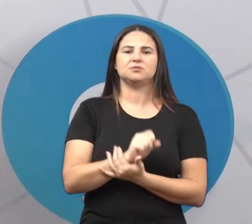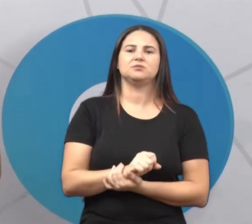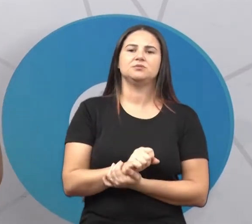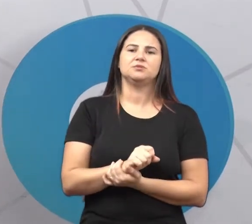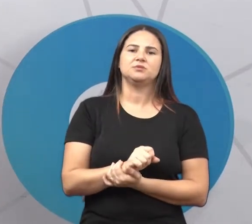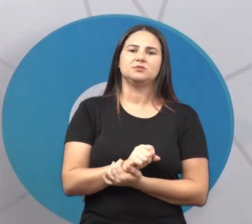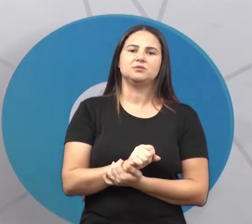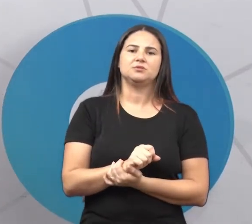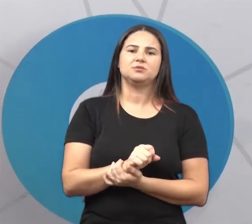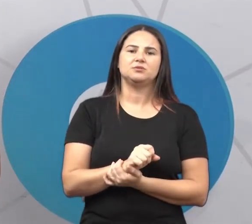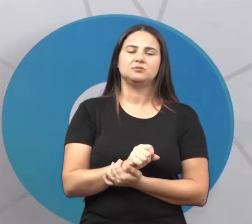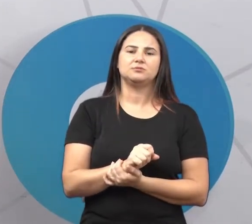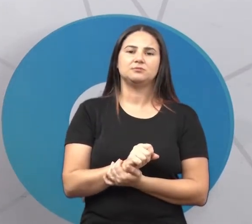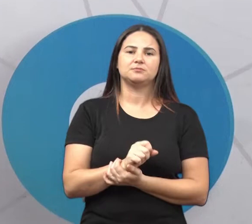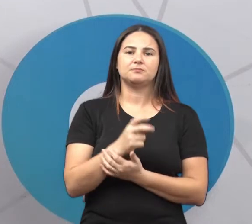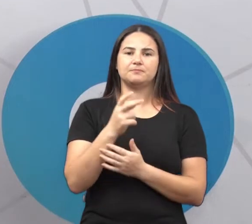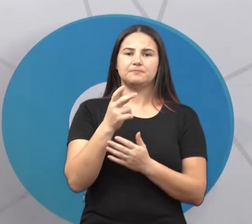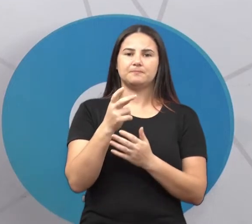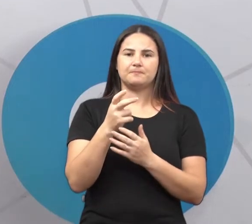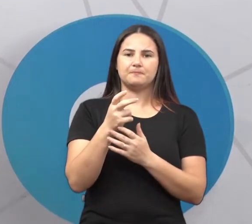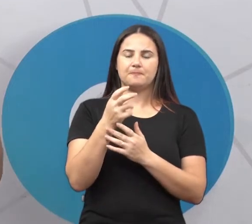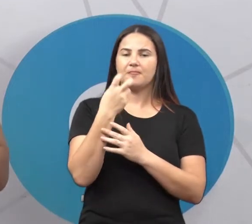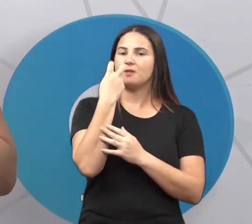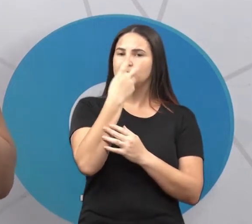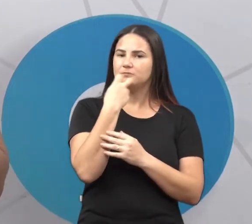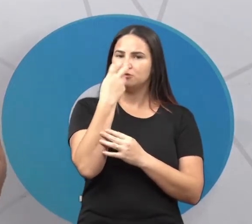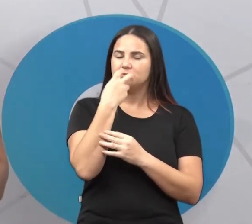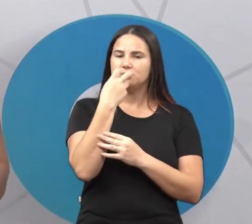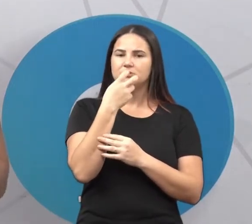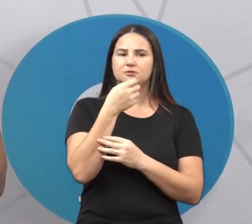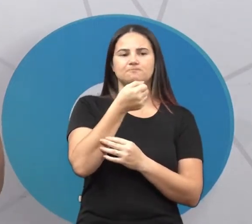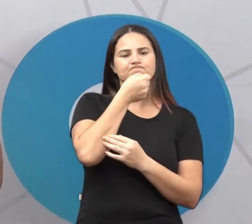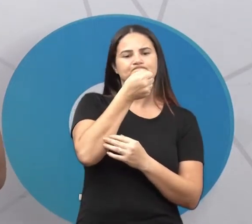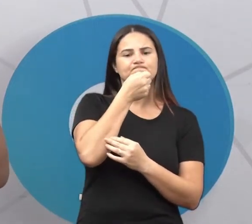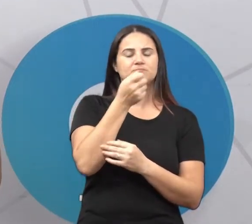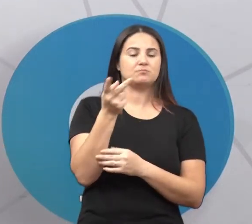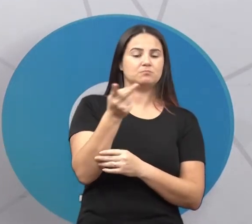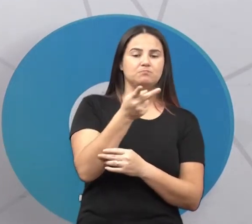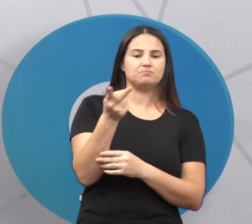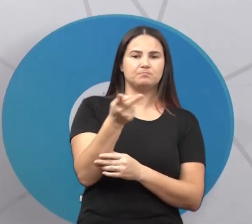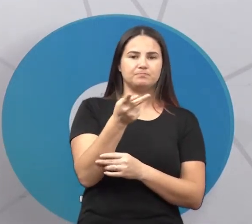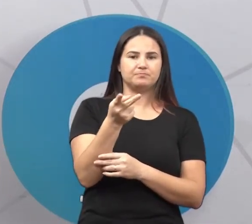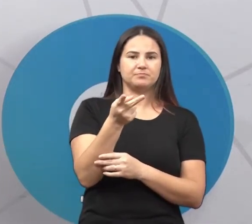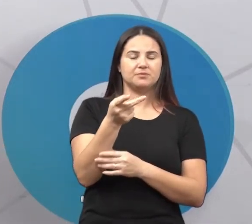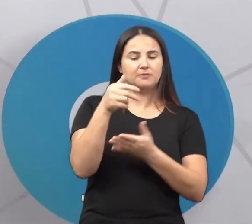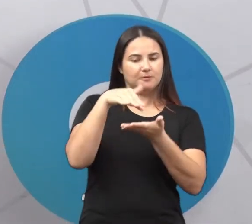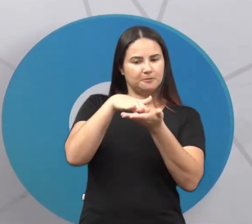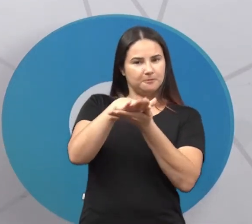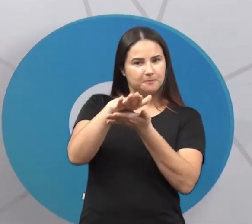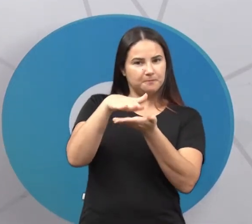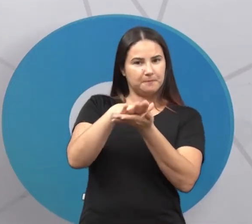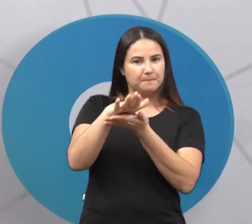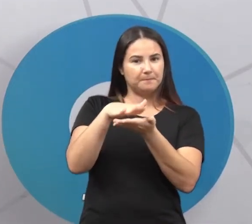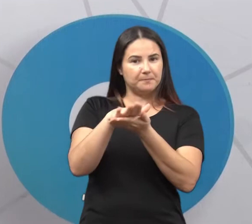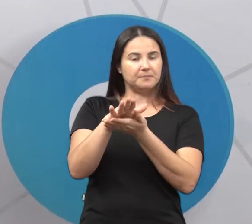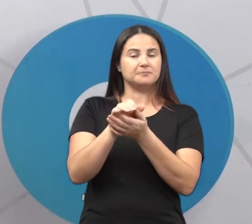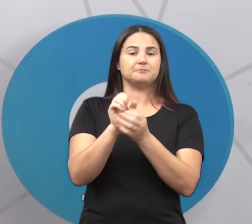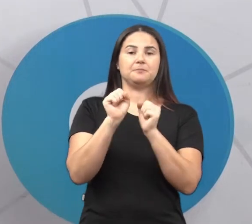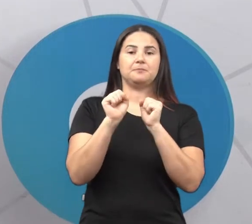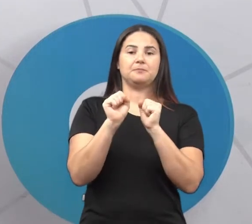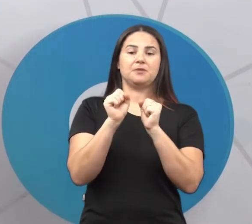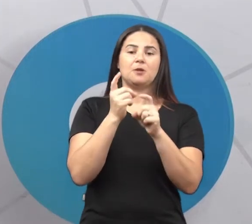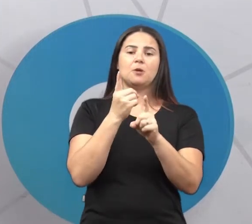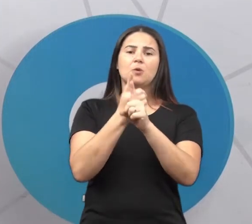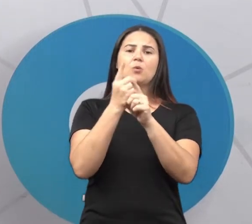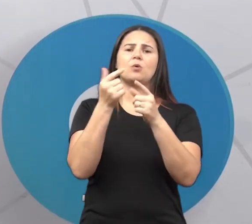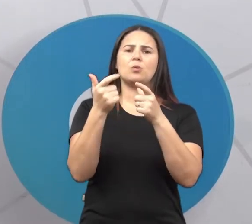na TV, na modalidade oral, onde eu tenho uma pessoa que vai entrevistar outras. E na modalidade impresso, eu posso achar ele em